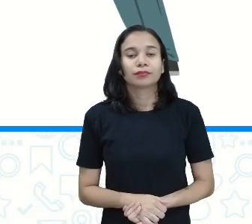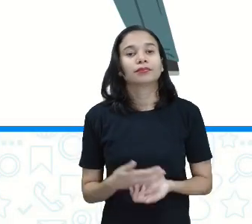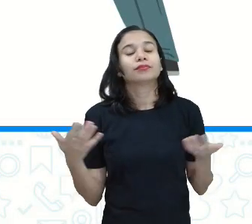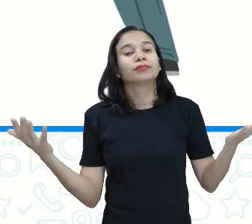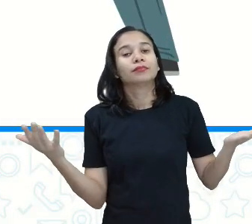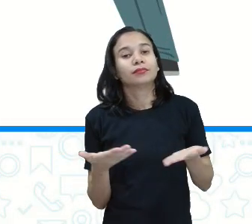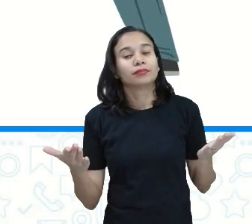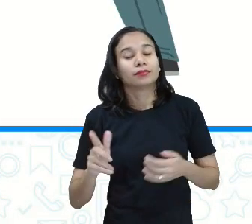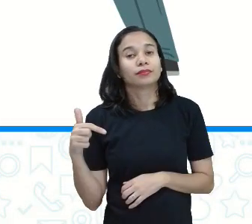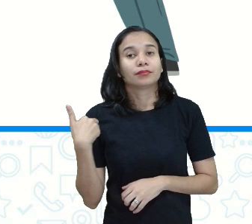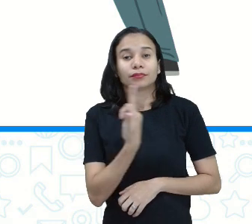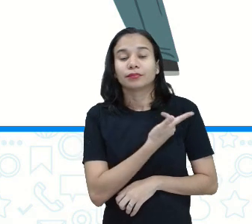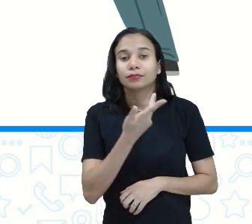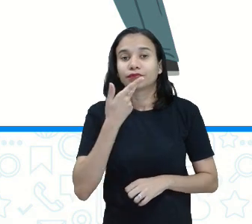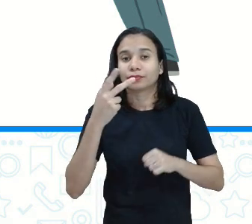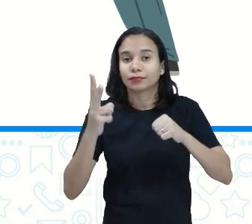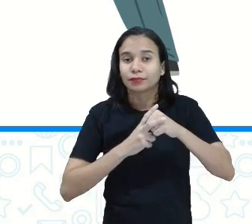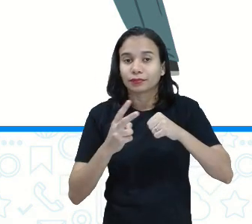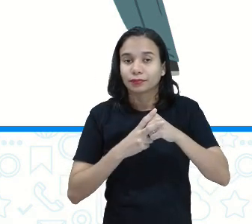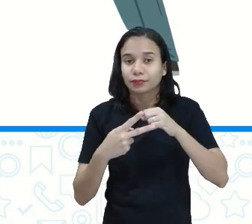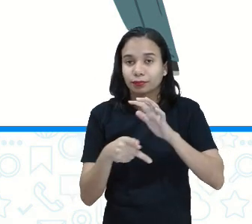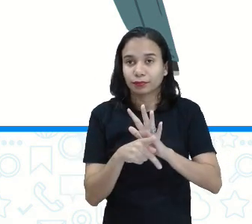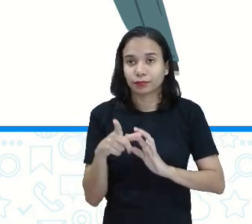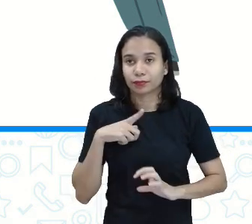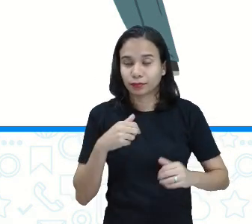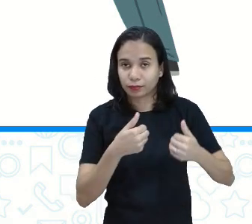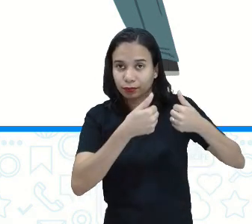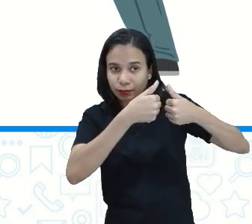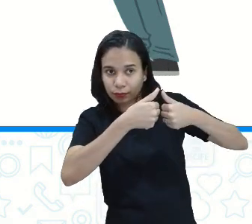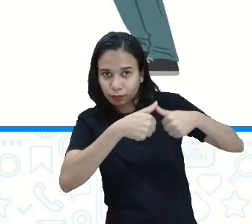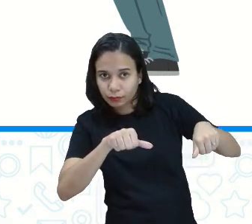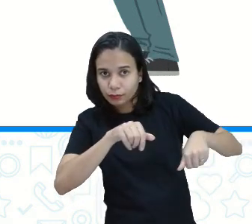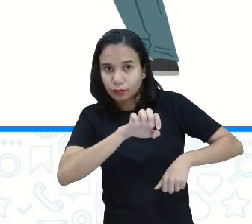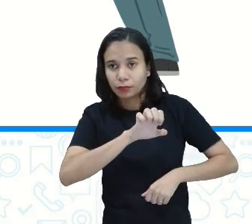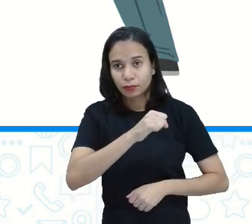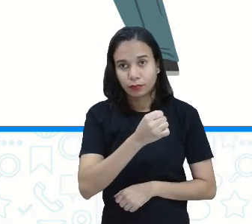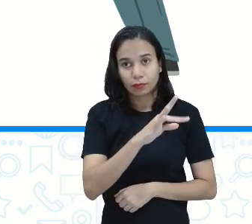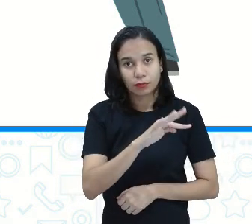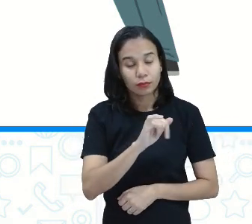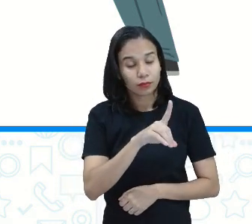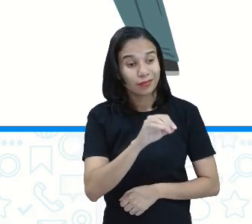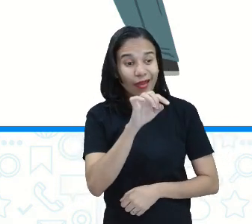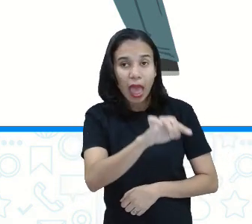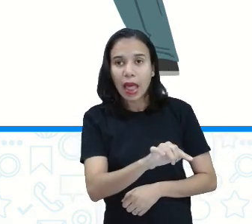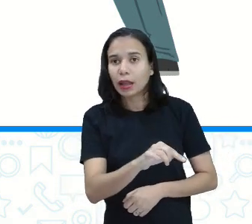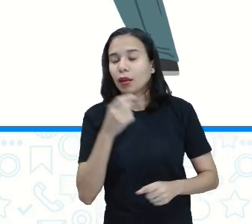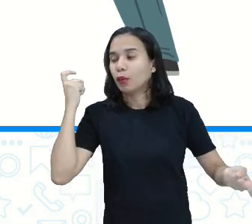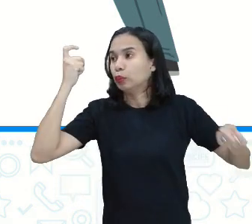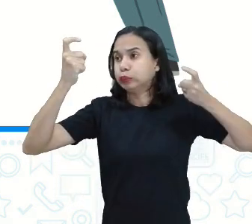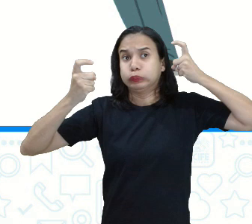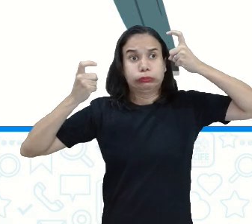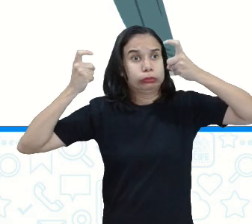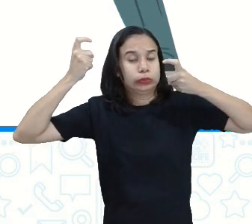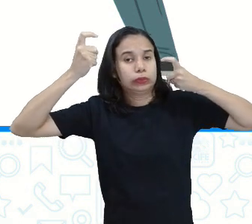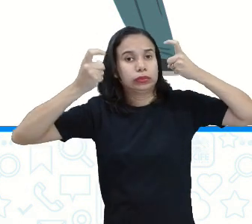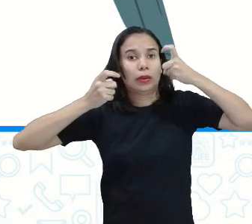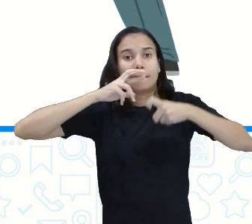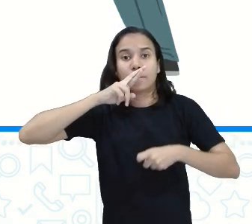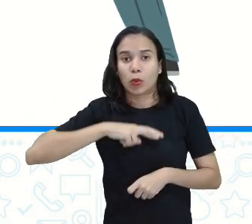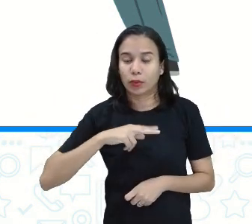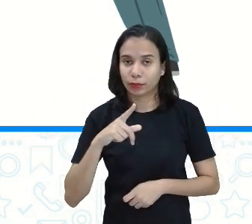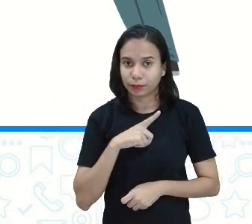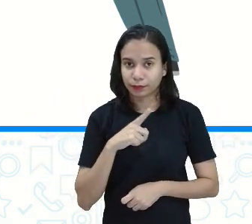E agora verbos indicando um estado. Ele está desesperado por uma resposta. Percebam aí que